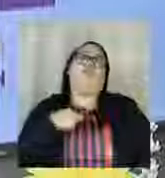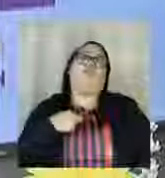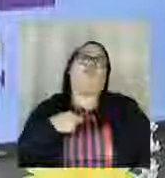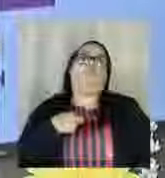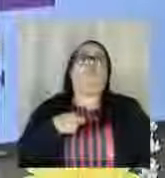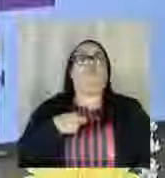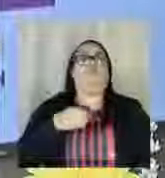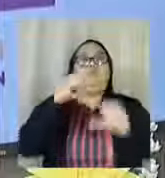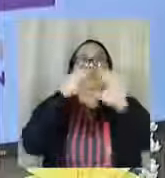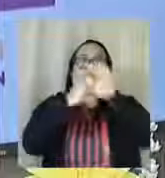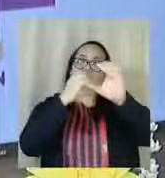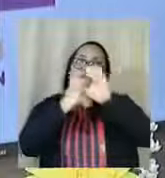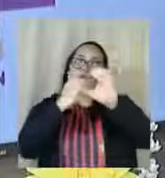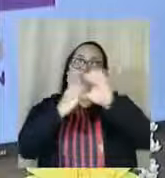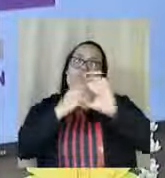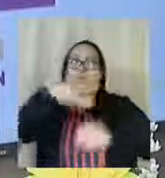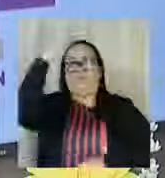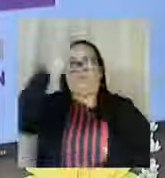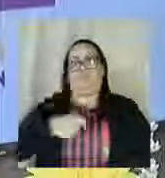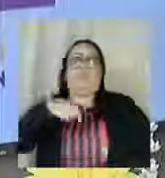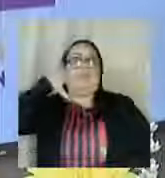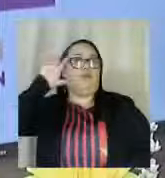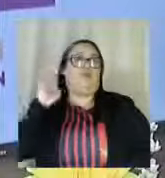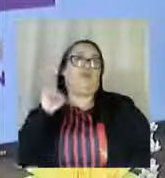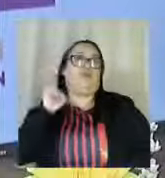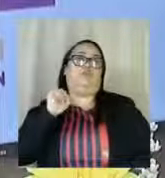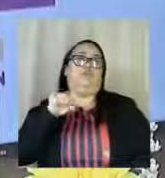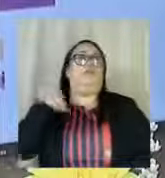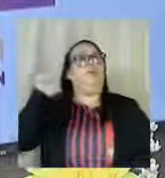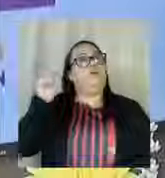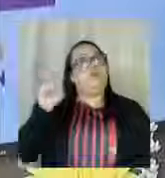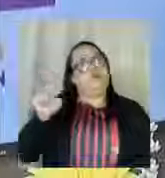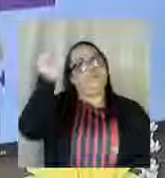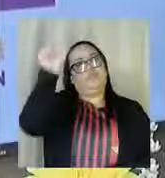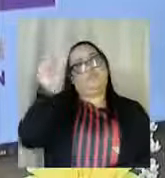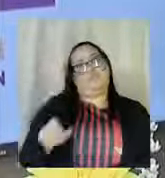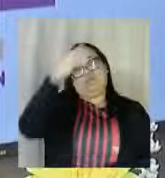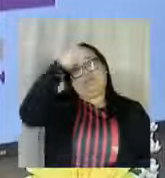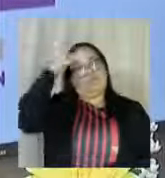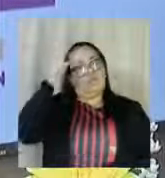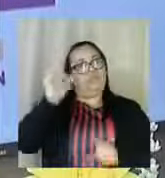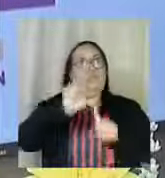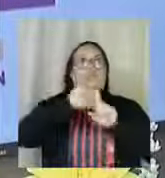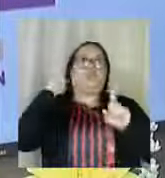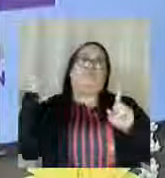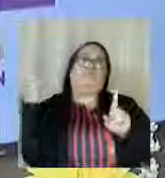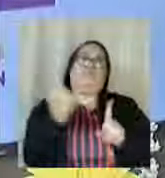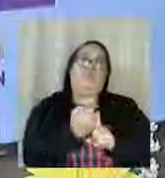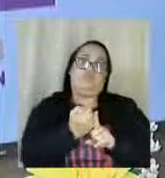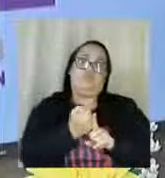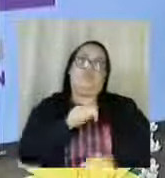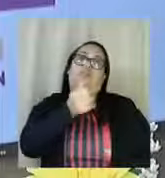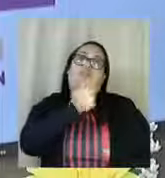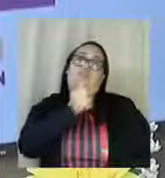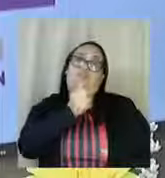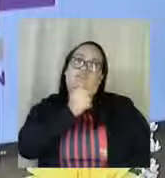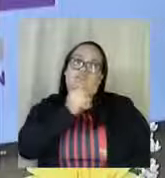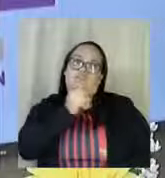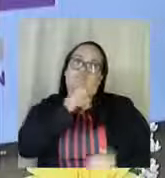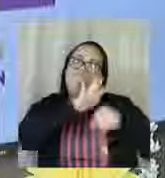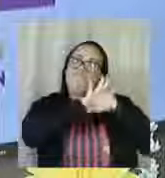comunicação com eles. Então eles pagam um preço muito alto por uma sociedade, né, que ainda não atentou